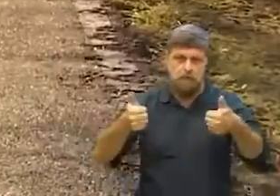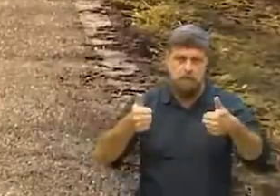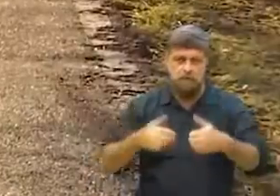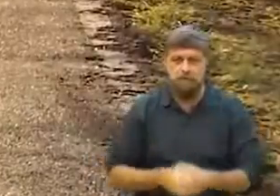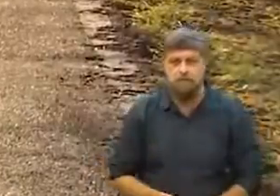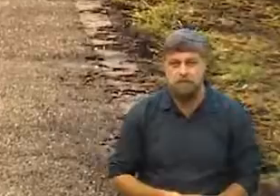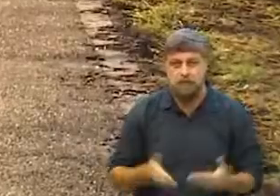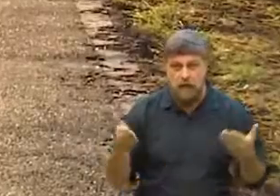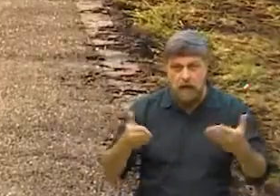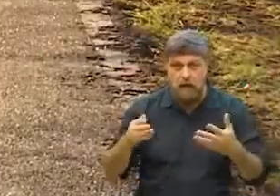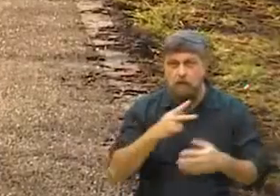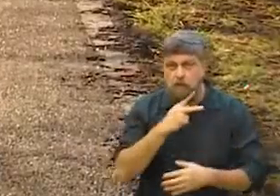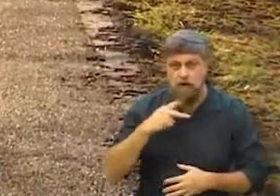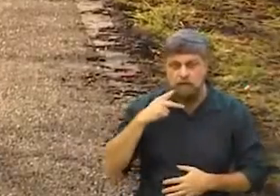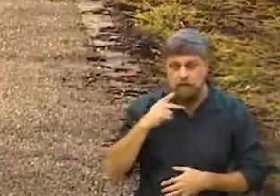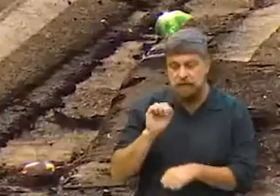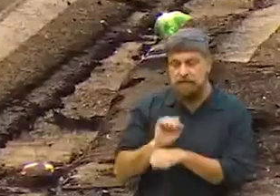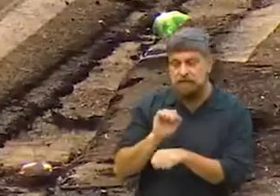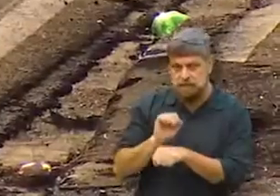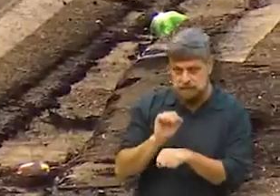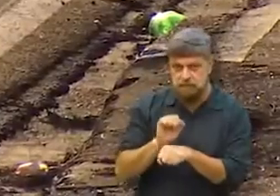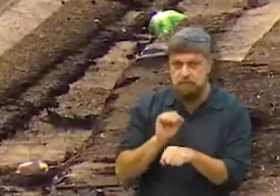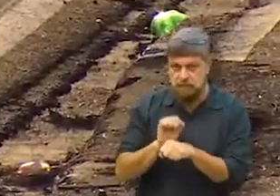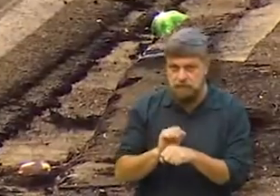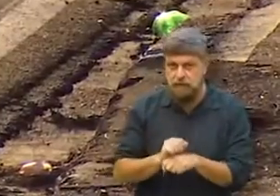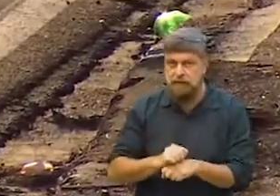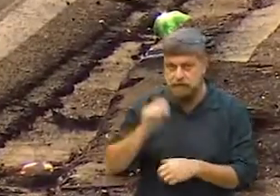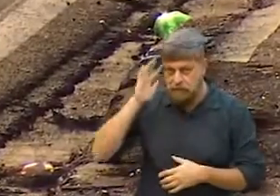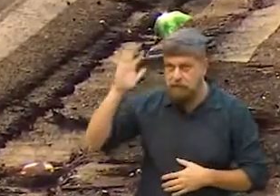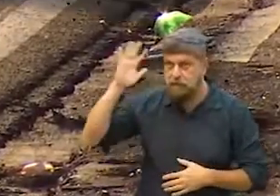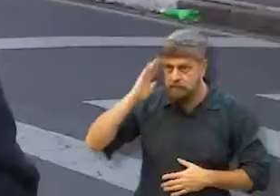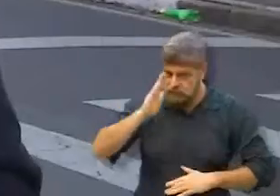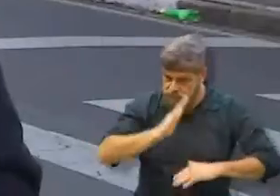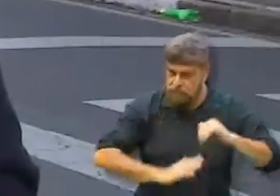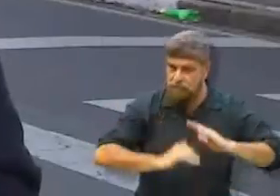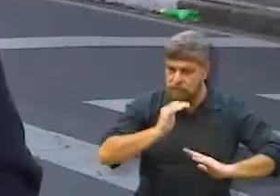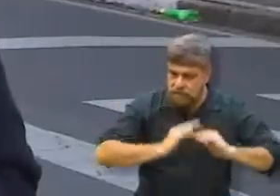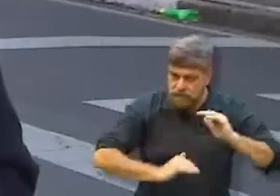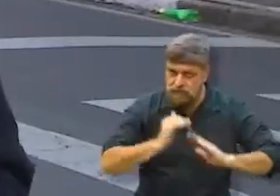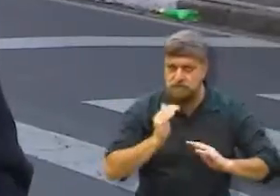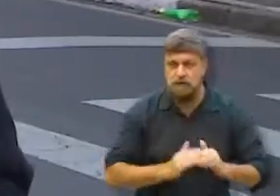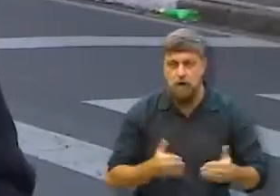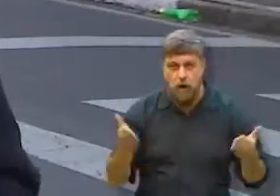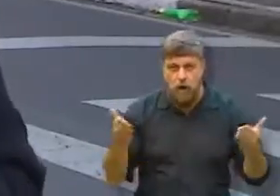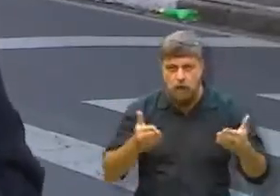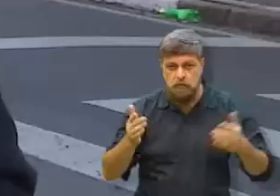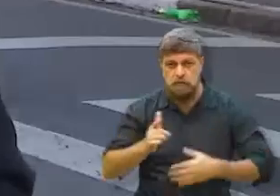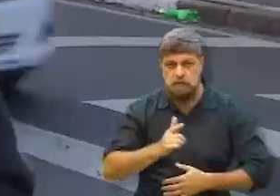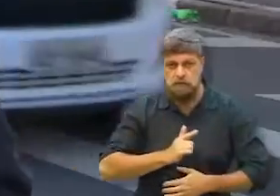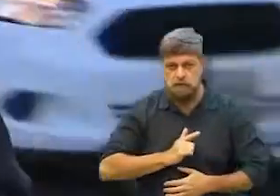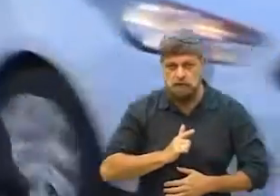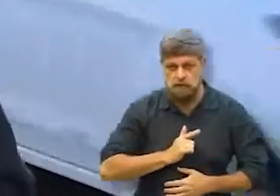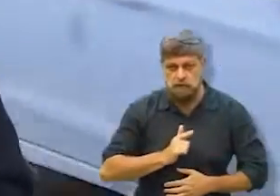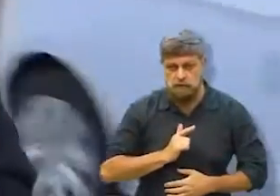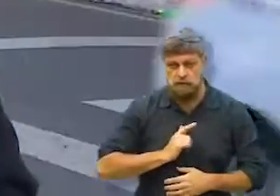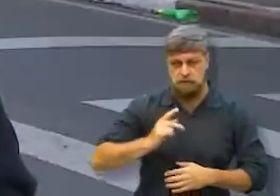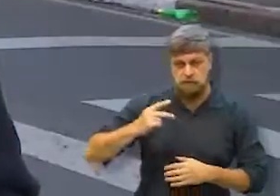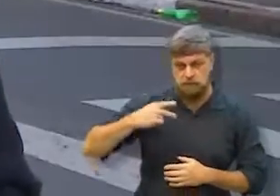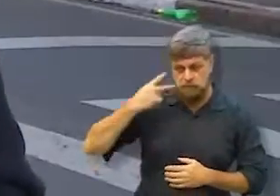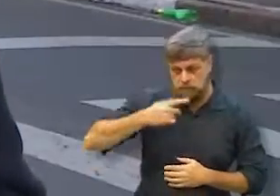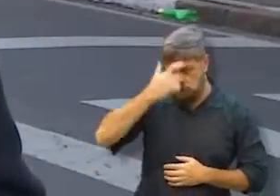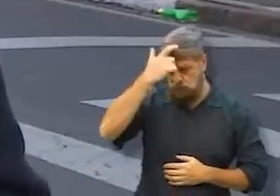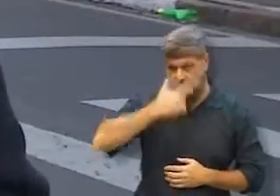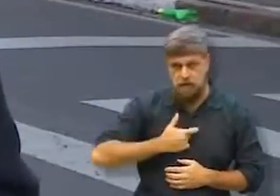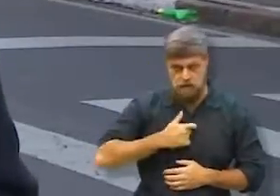questão. Agora o parlamentar aguarda as melhorias saírem do papel. E hoje, graças a Deus, aí com a cobrança por parte